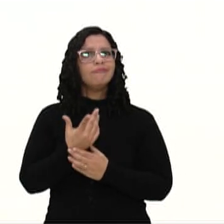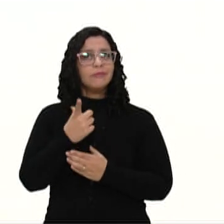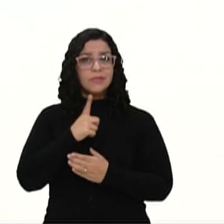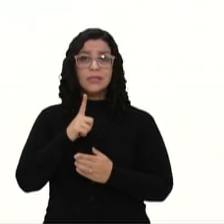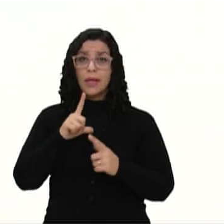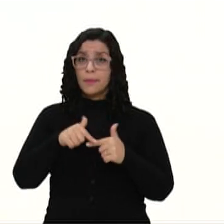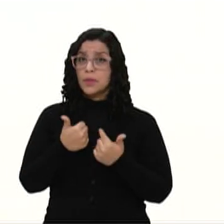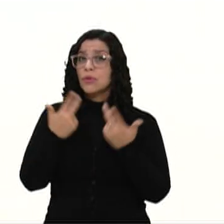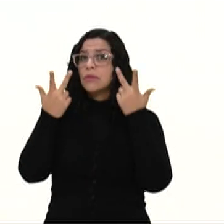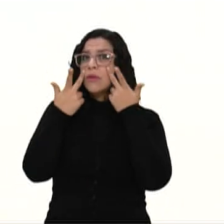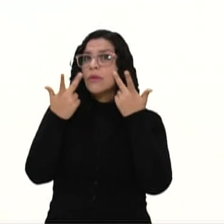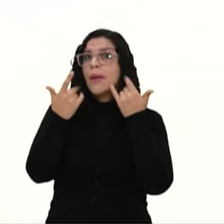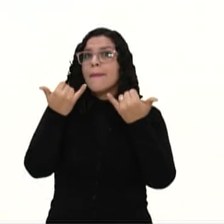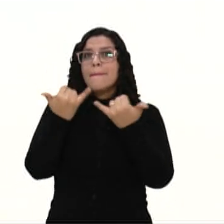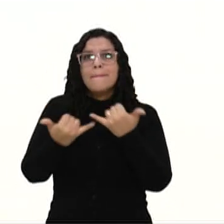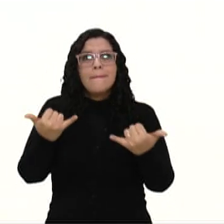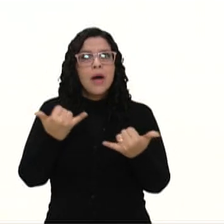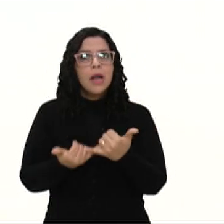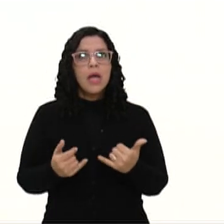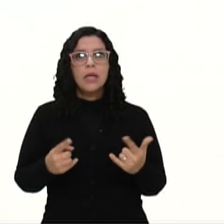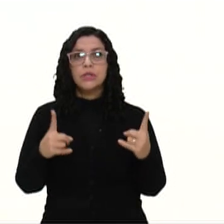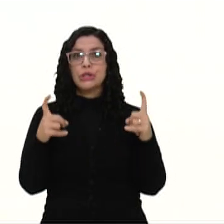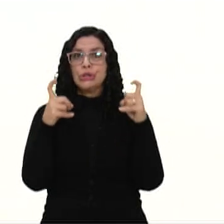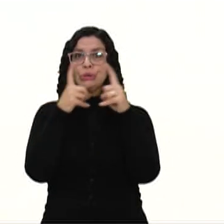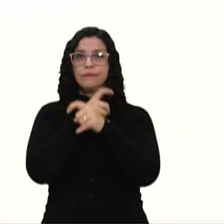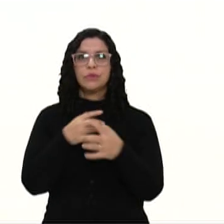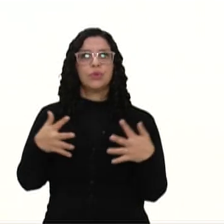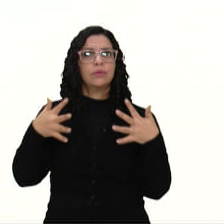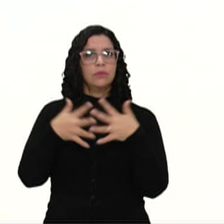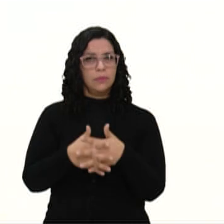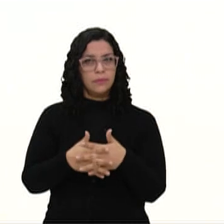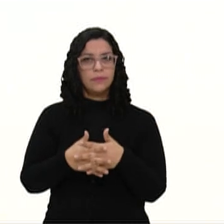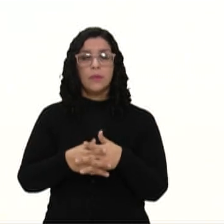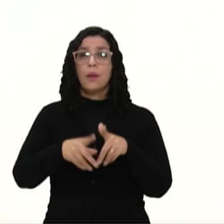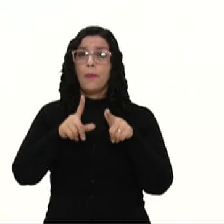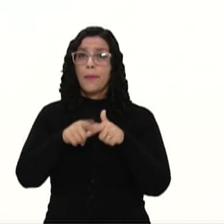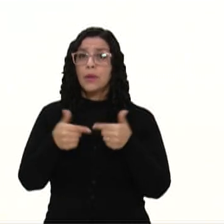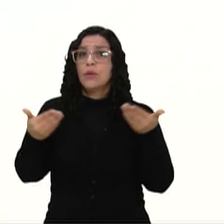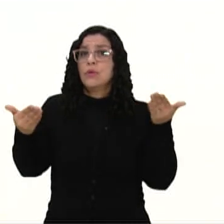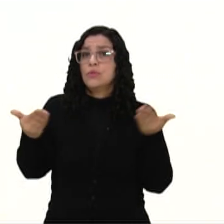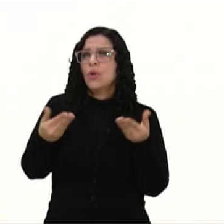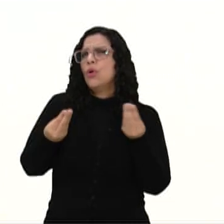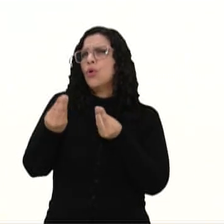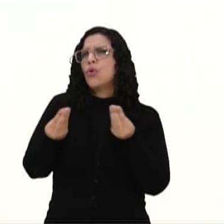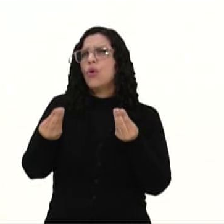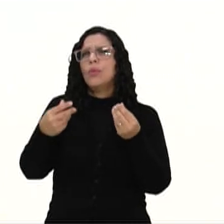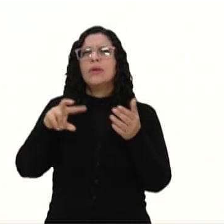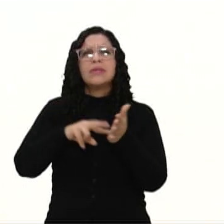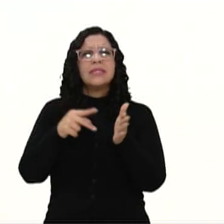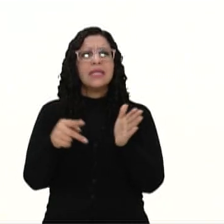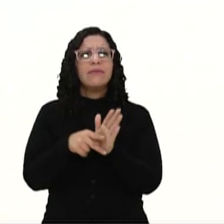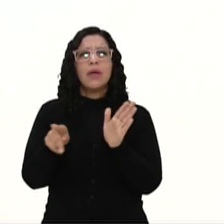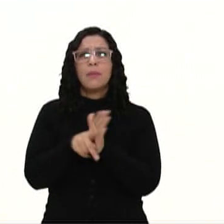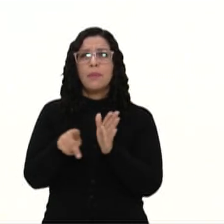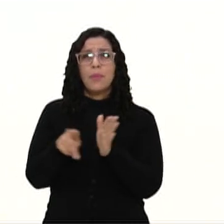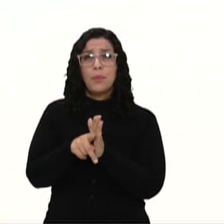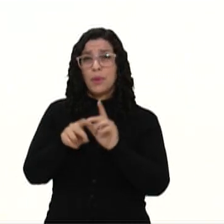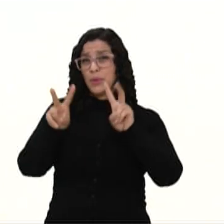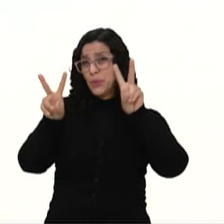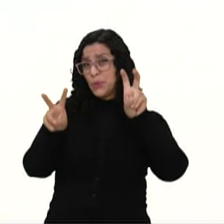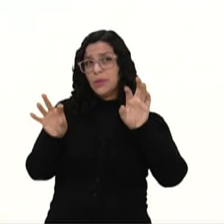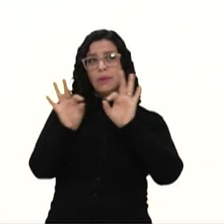natural que este pareça demasiado complexo. Explique a conotação presente no